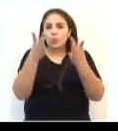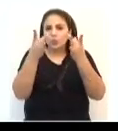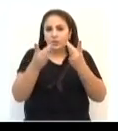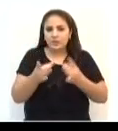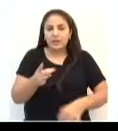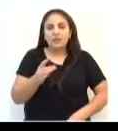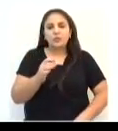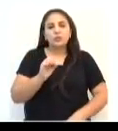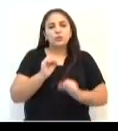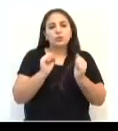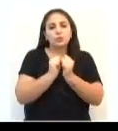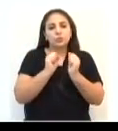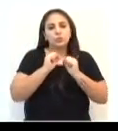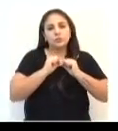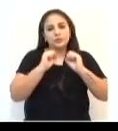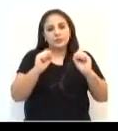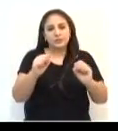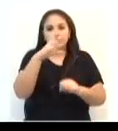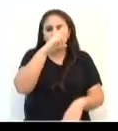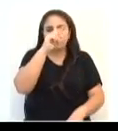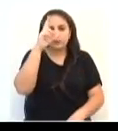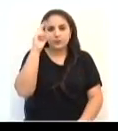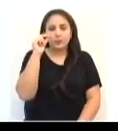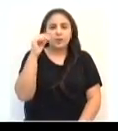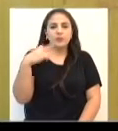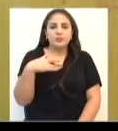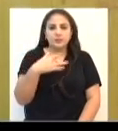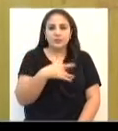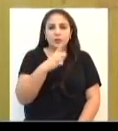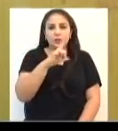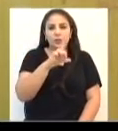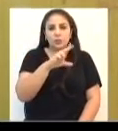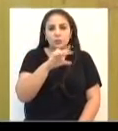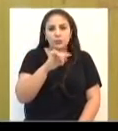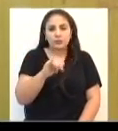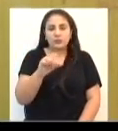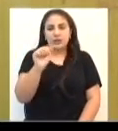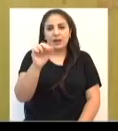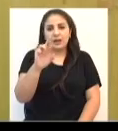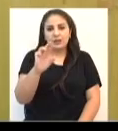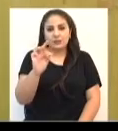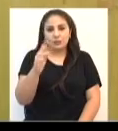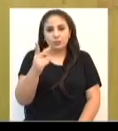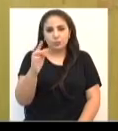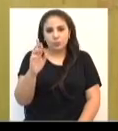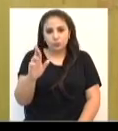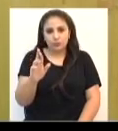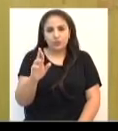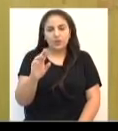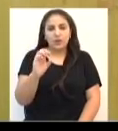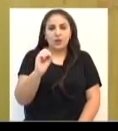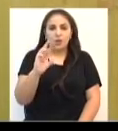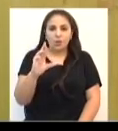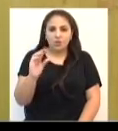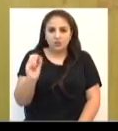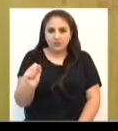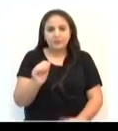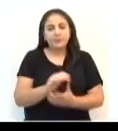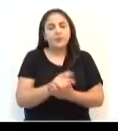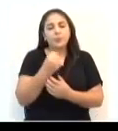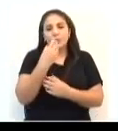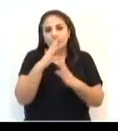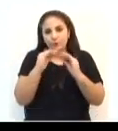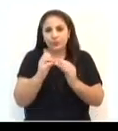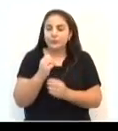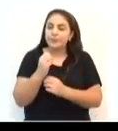detalhes, então, com o secretário municipal da Saúde, Luiz Arthur Rosa Filho. Boa noite, seja bem-vindo. Boa noite. Bem, aqui em